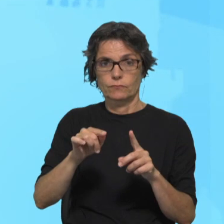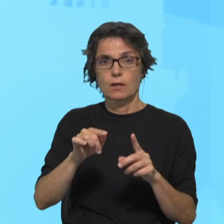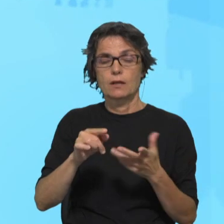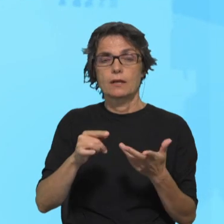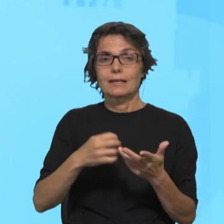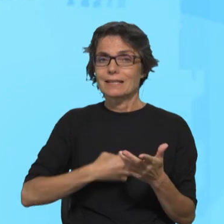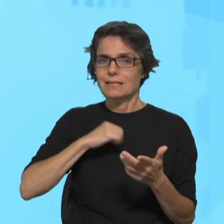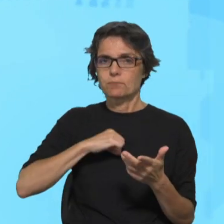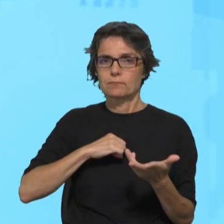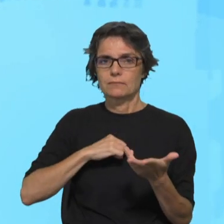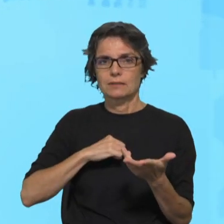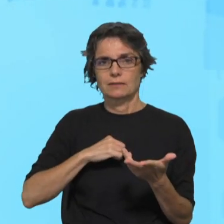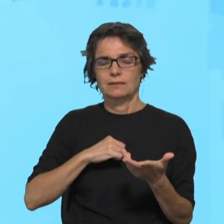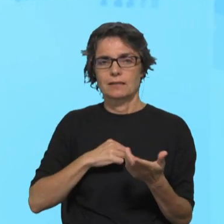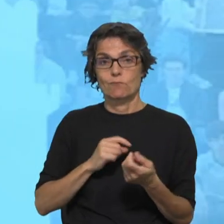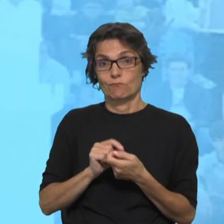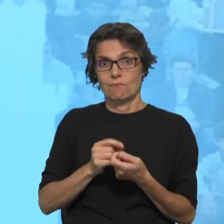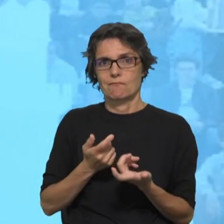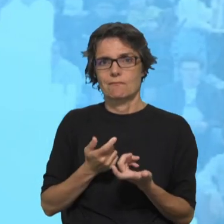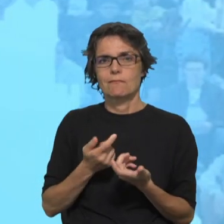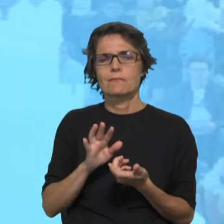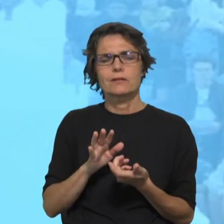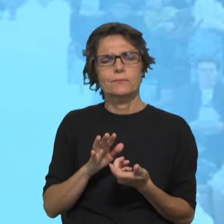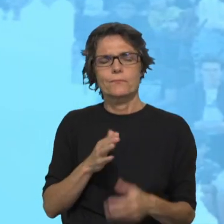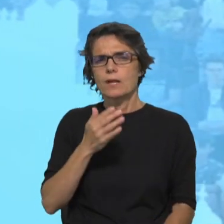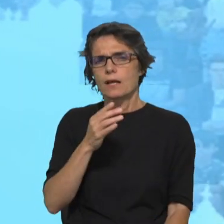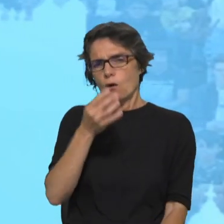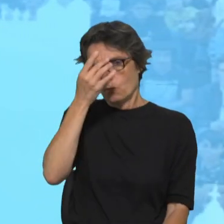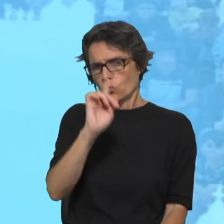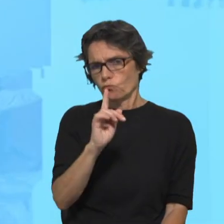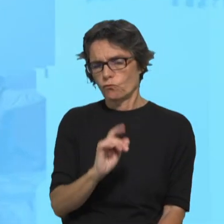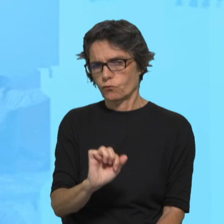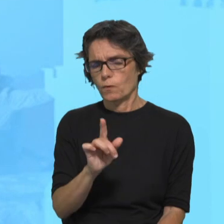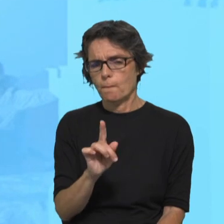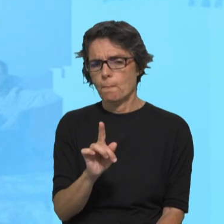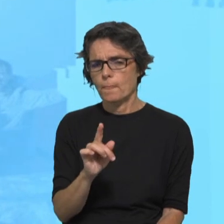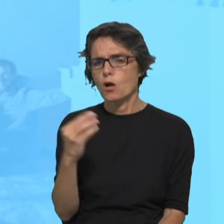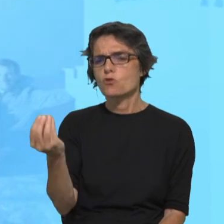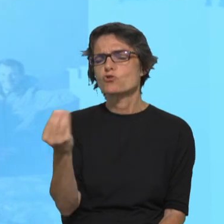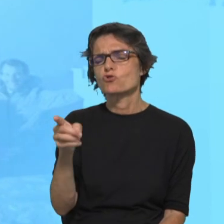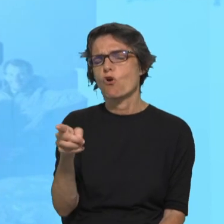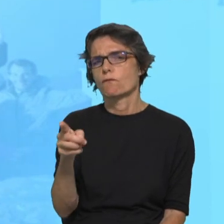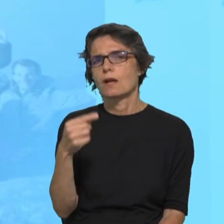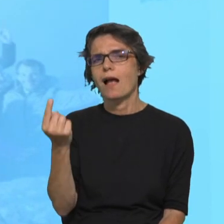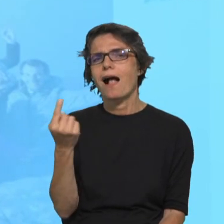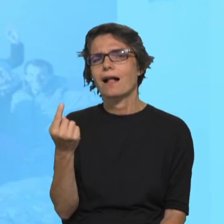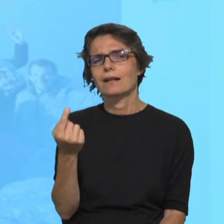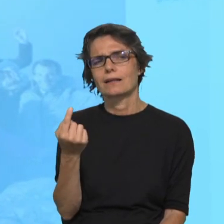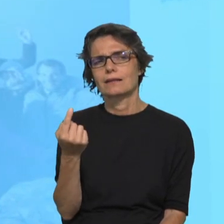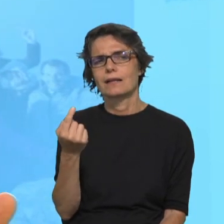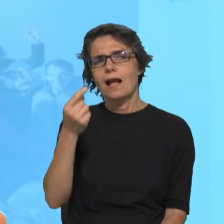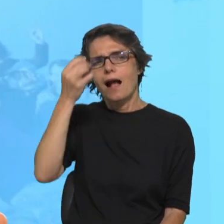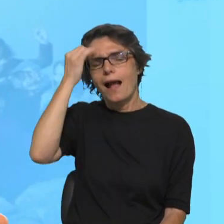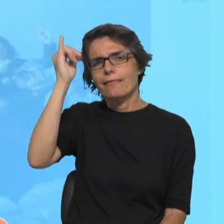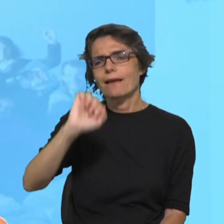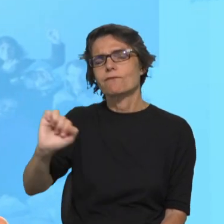próxima, dado este percurso, mas notas que para alguns outros jovens a missão ainda é associada àqueles que um dia partiram para longe e que é uma coisa